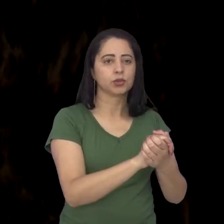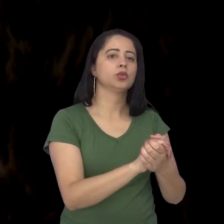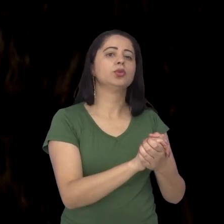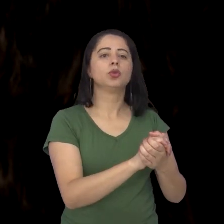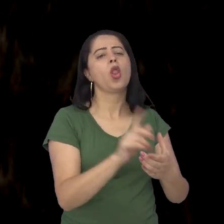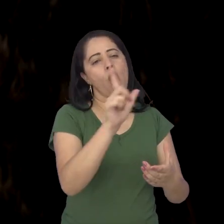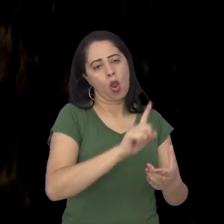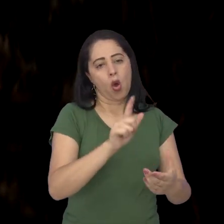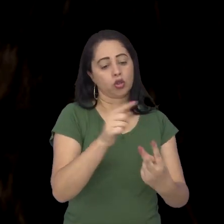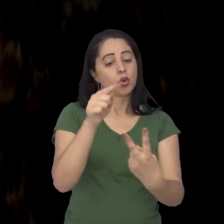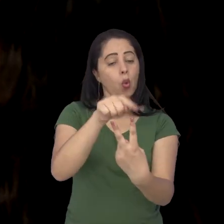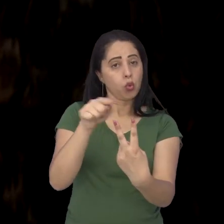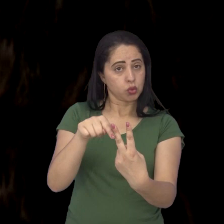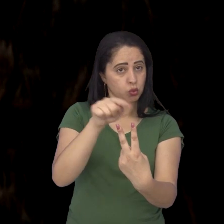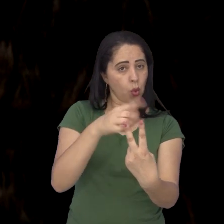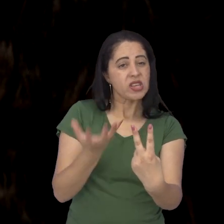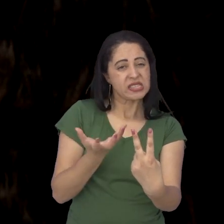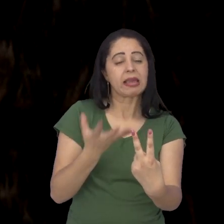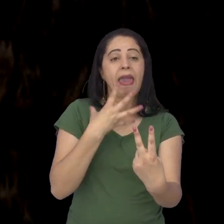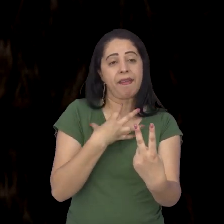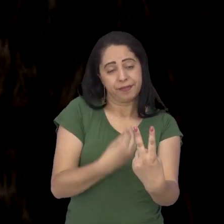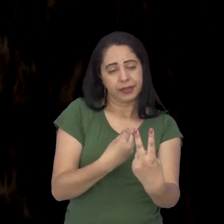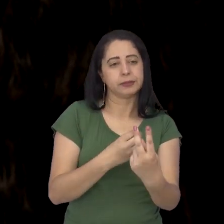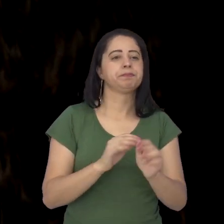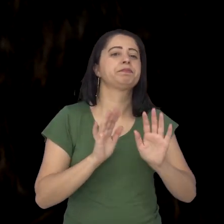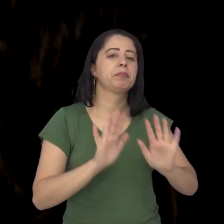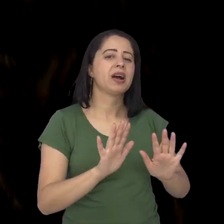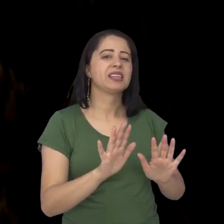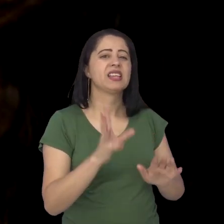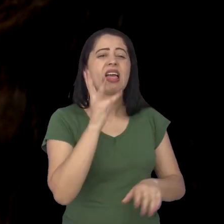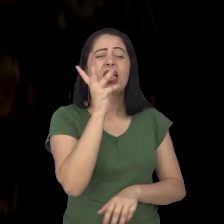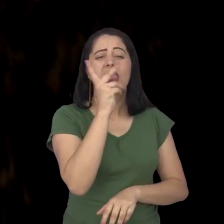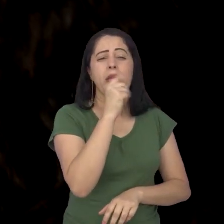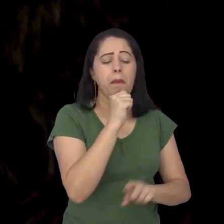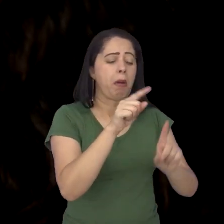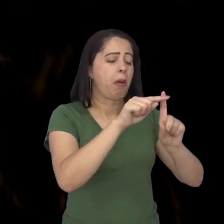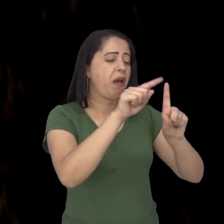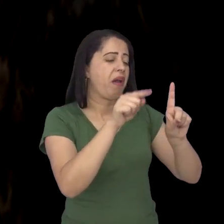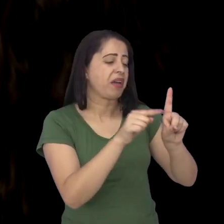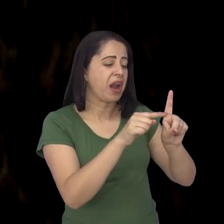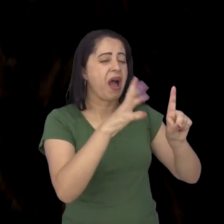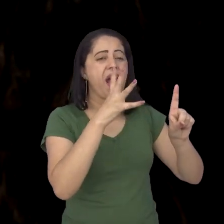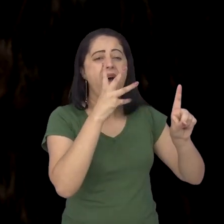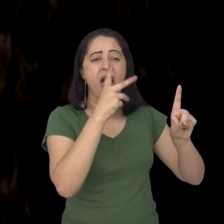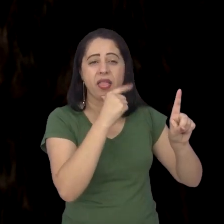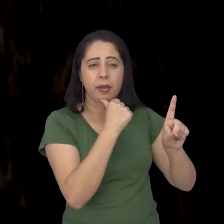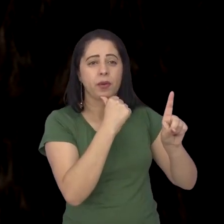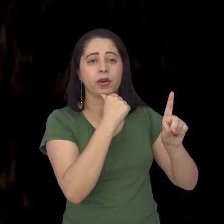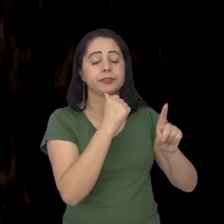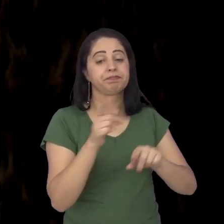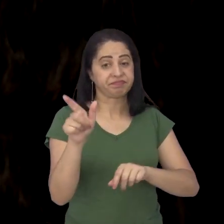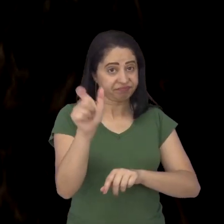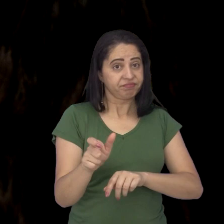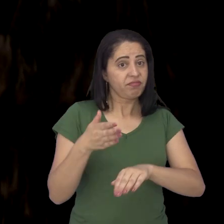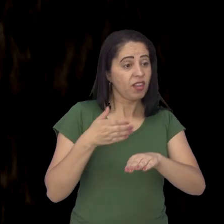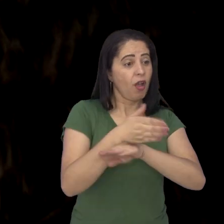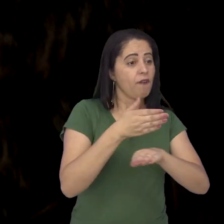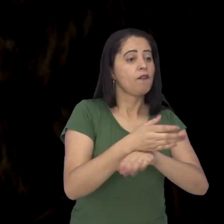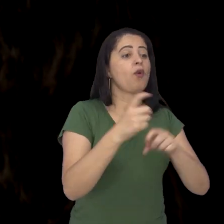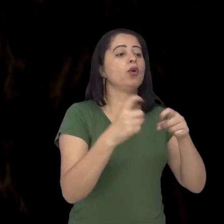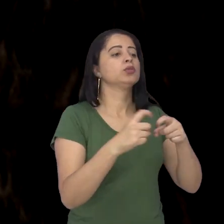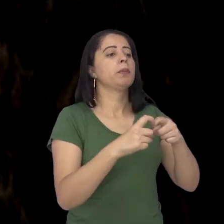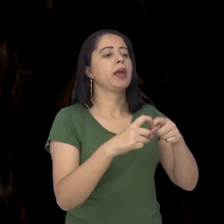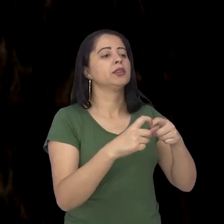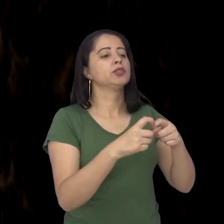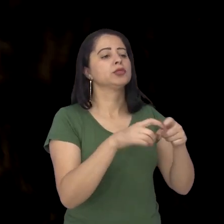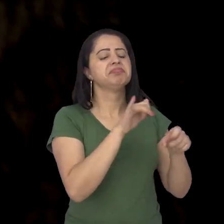casal, eles queriam muito ter um filho, né? E ela estava demorando para conseguir engravidar. E foi ao médico, o médico falou para